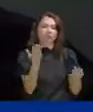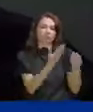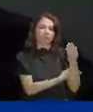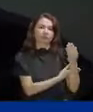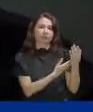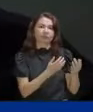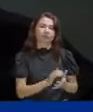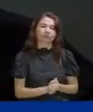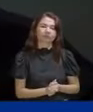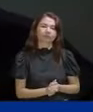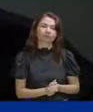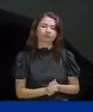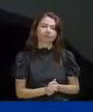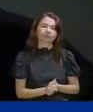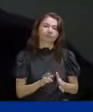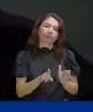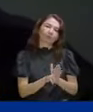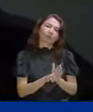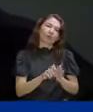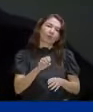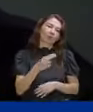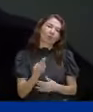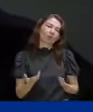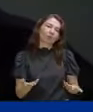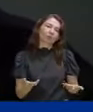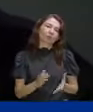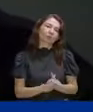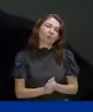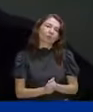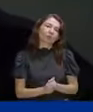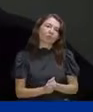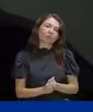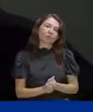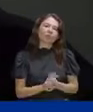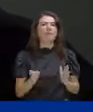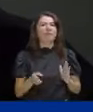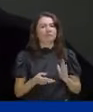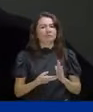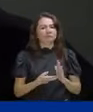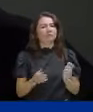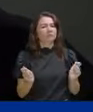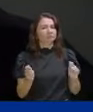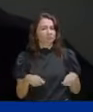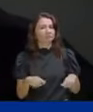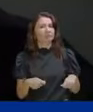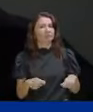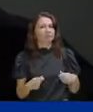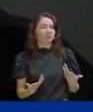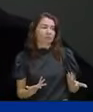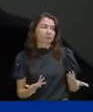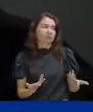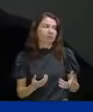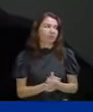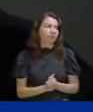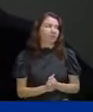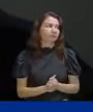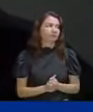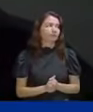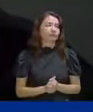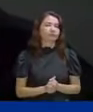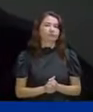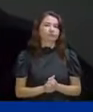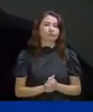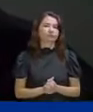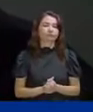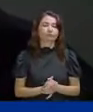o inquérito ou conqueiro, ela ficar como relatora. É uma incoerência e fere o